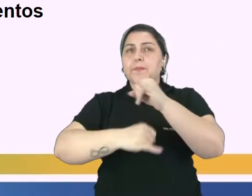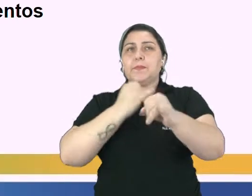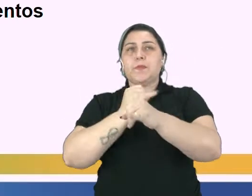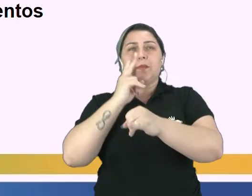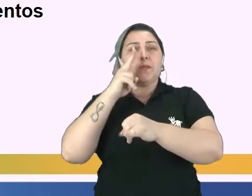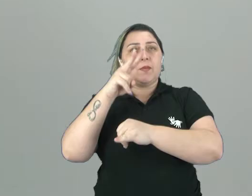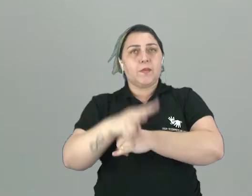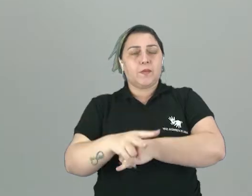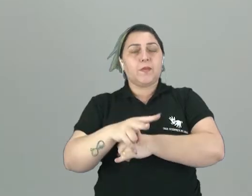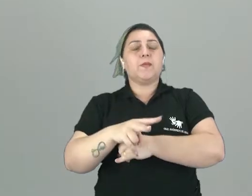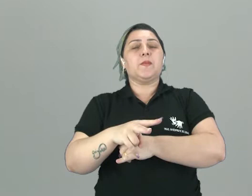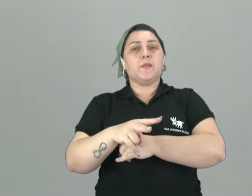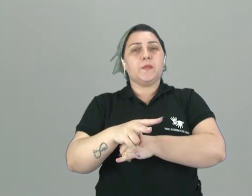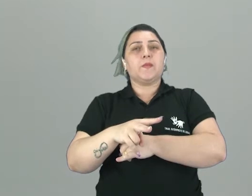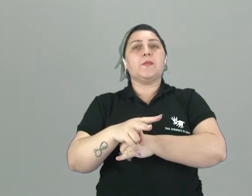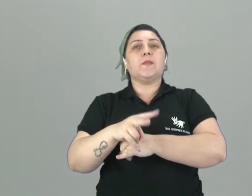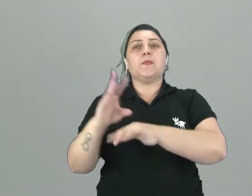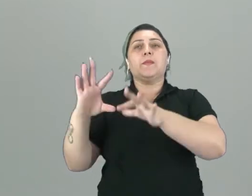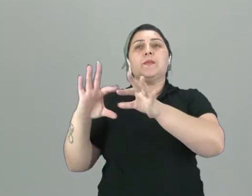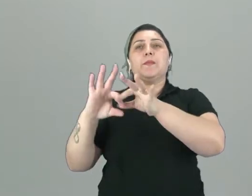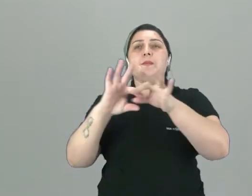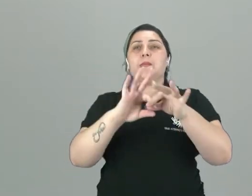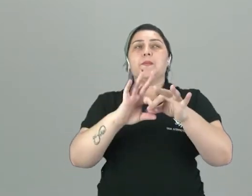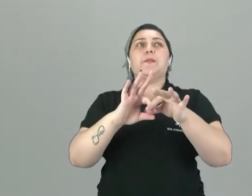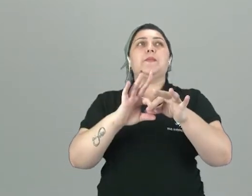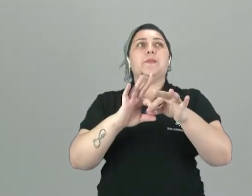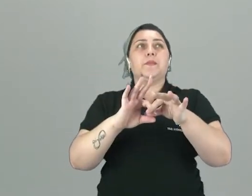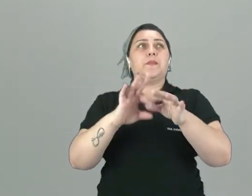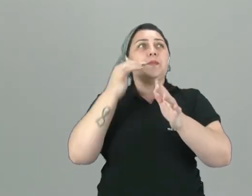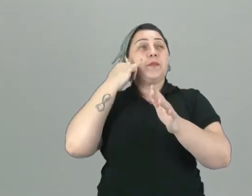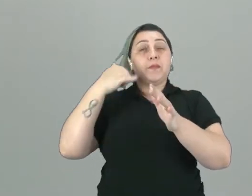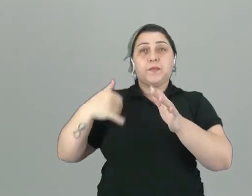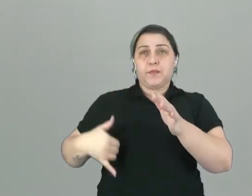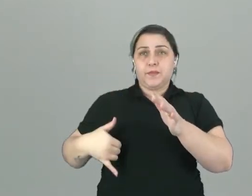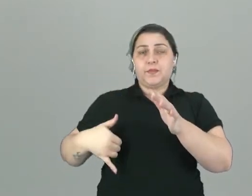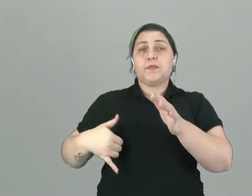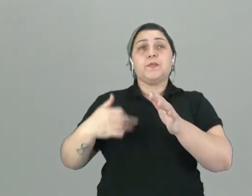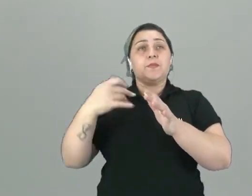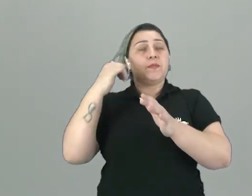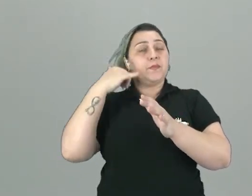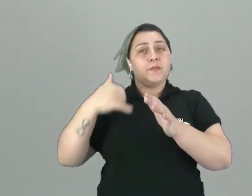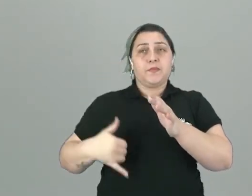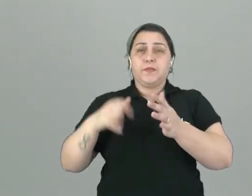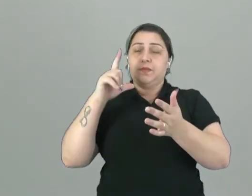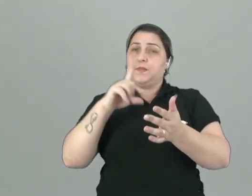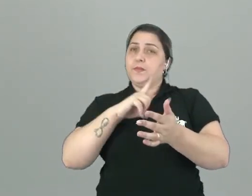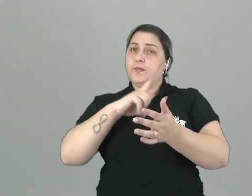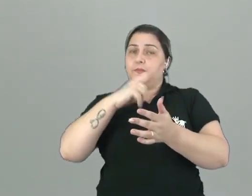se está ali no contexto do telefone, do celular, seu telefone tem